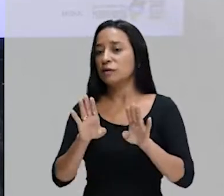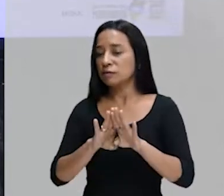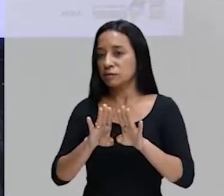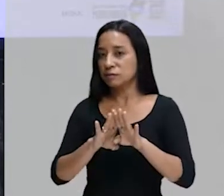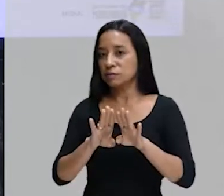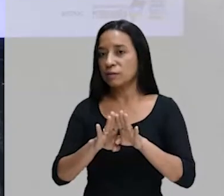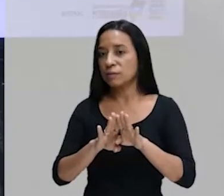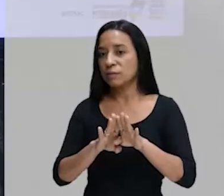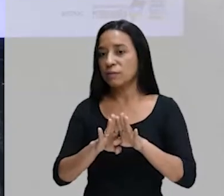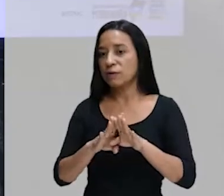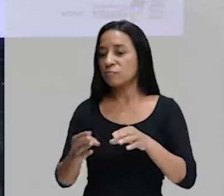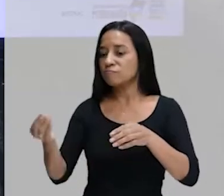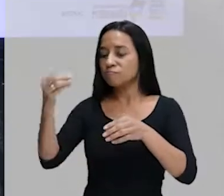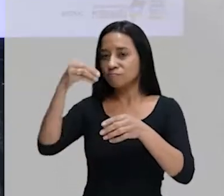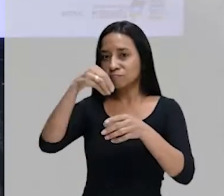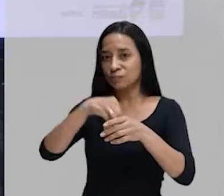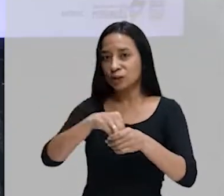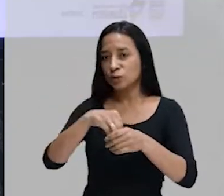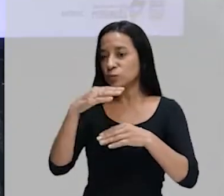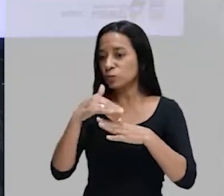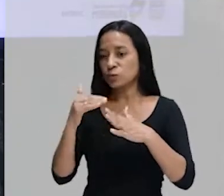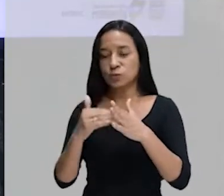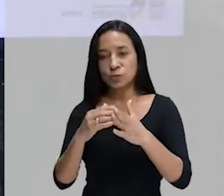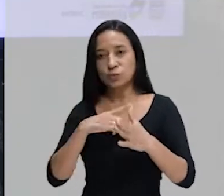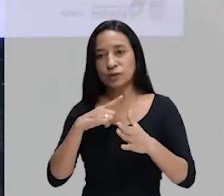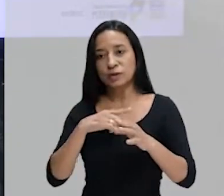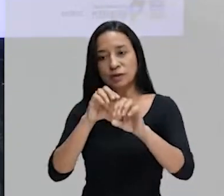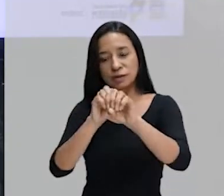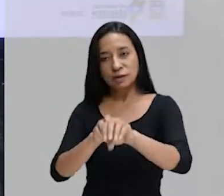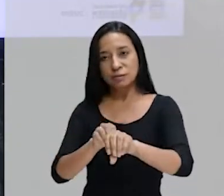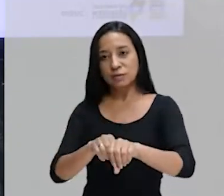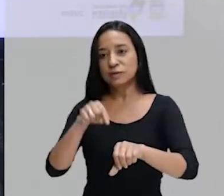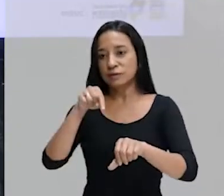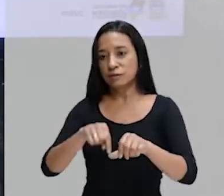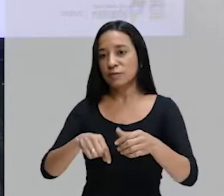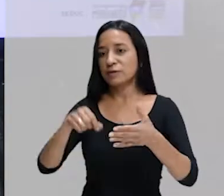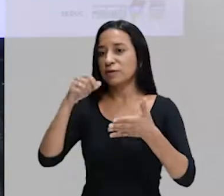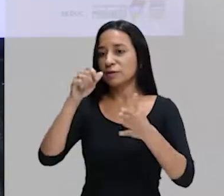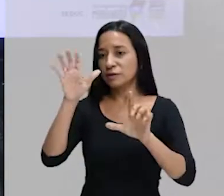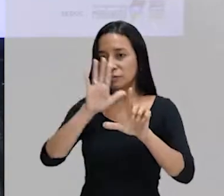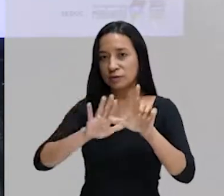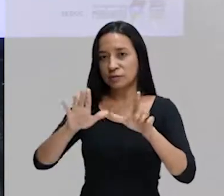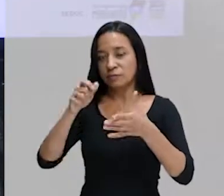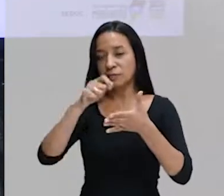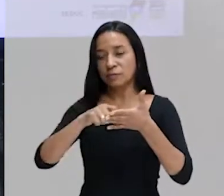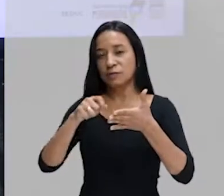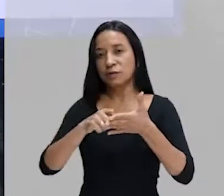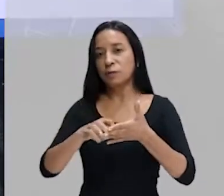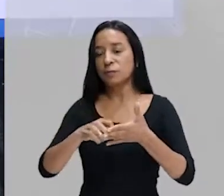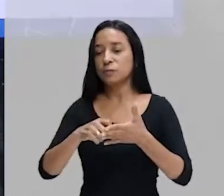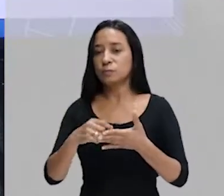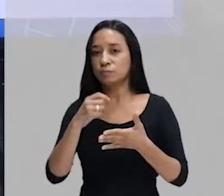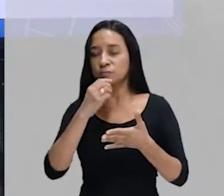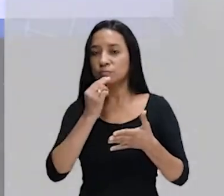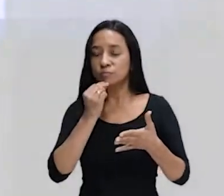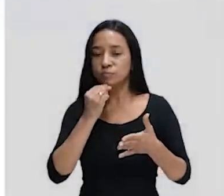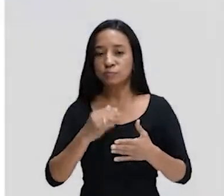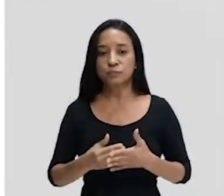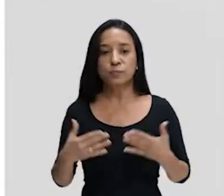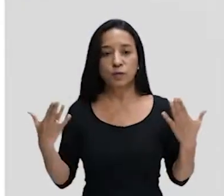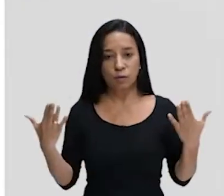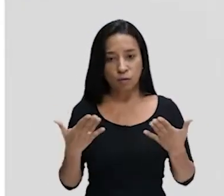fique por dentro de tudo que rola na educação aqui com a plataforma Gonçalves Dias, tá bom? Então vamos para a aula de hoje. Hoje nós vamos falar